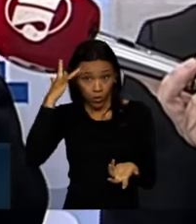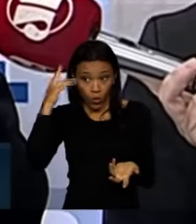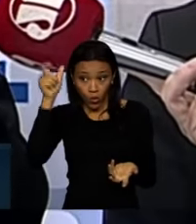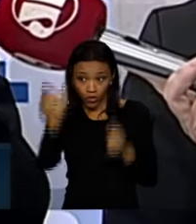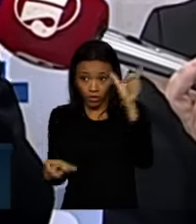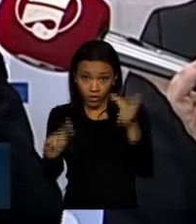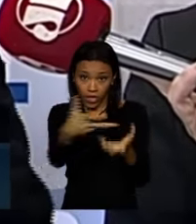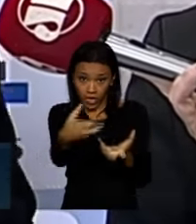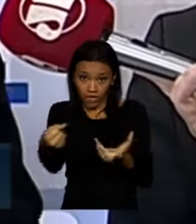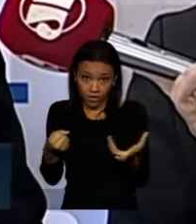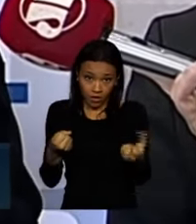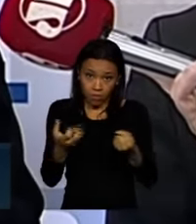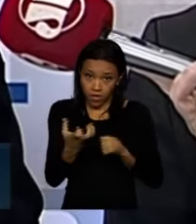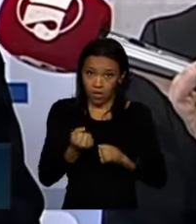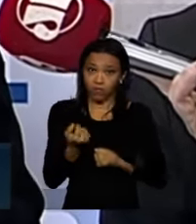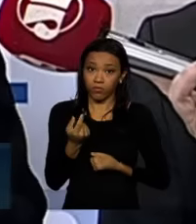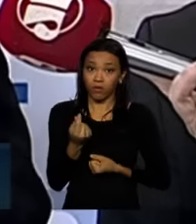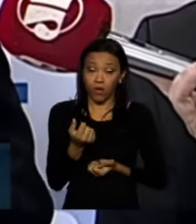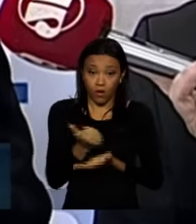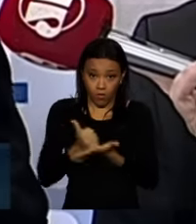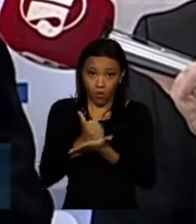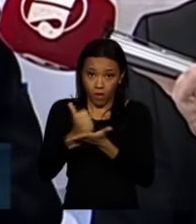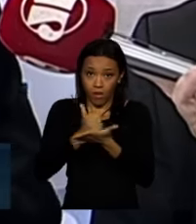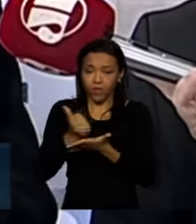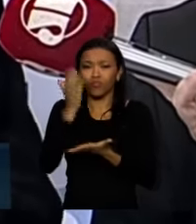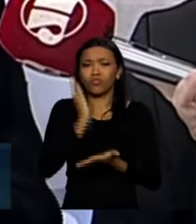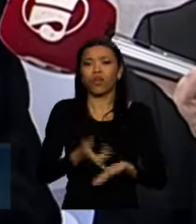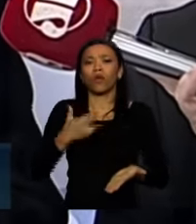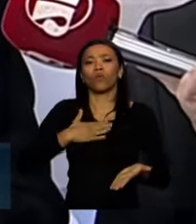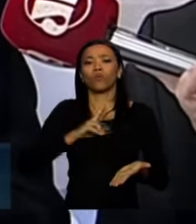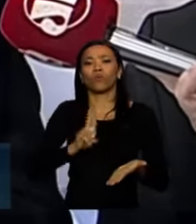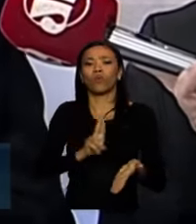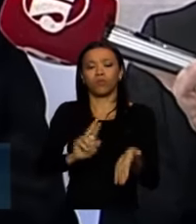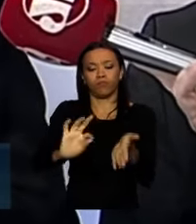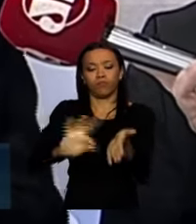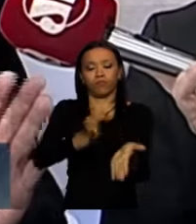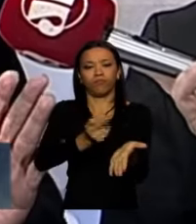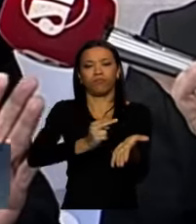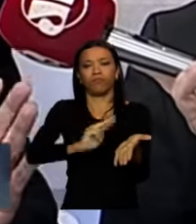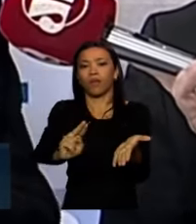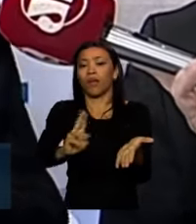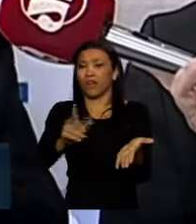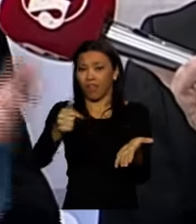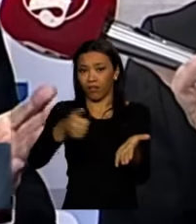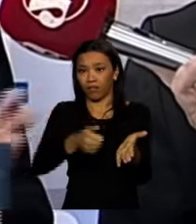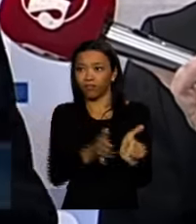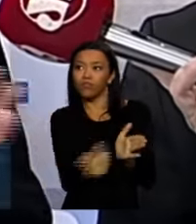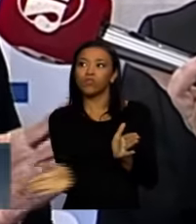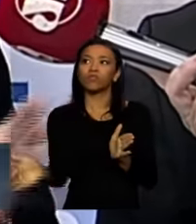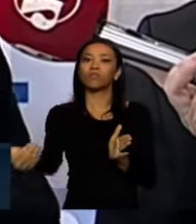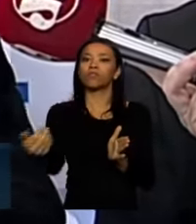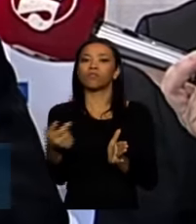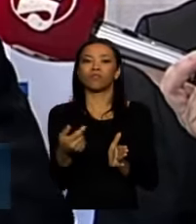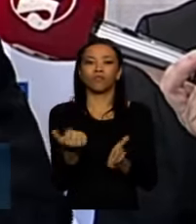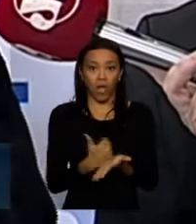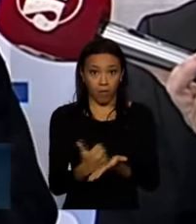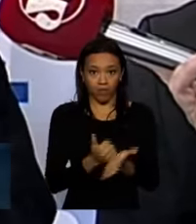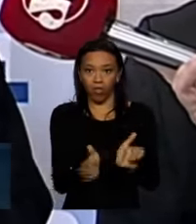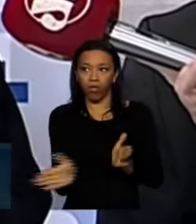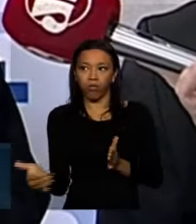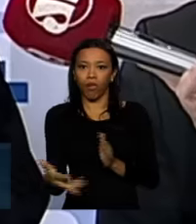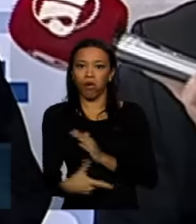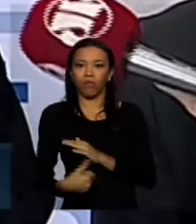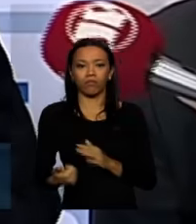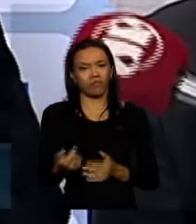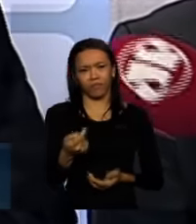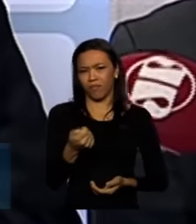São pessoas que já estão previamente cadastradas então o perigo de desvio aqui é muito pequeno não vou dizer que não exista mas é ínfimo